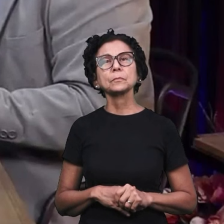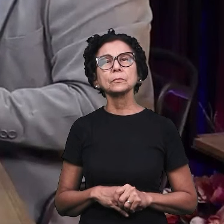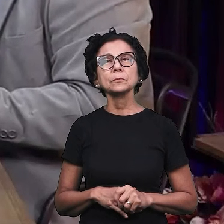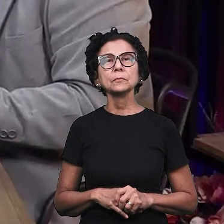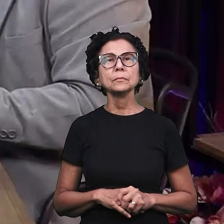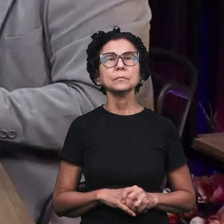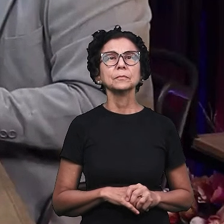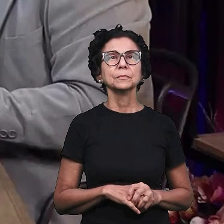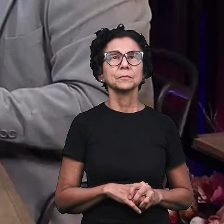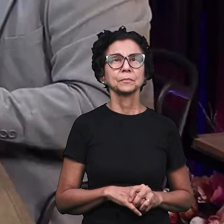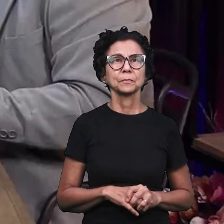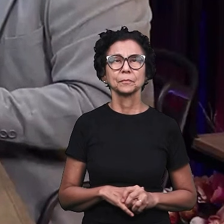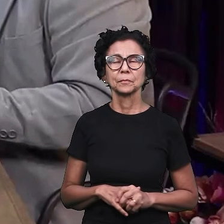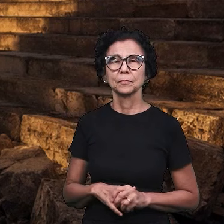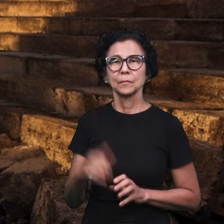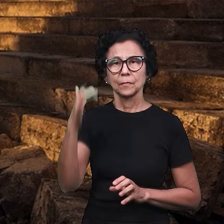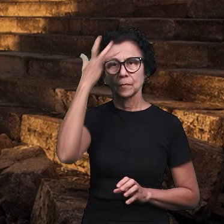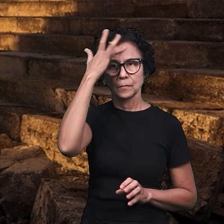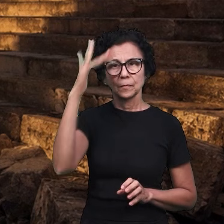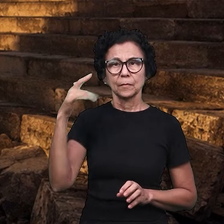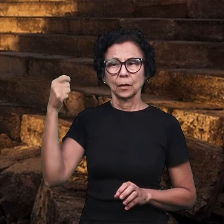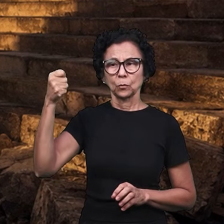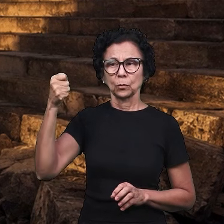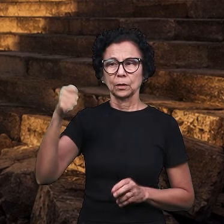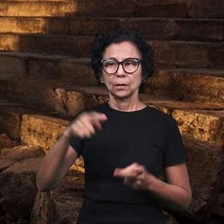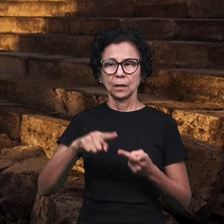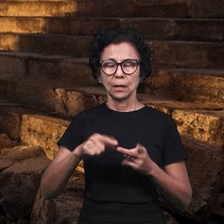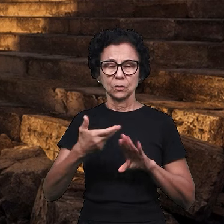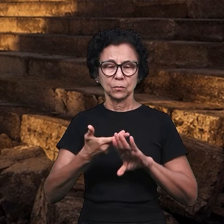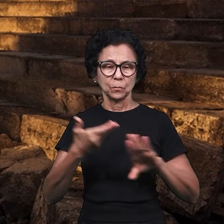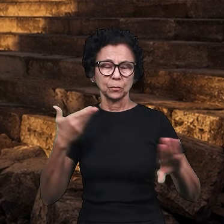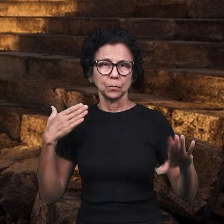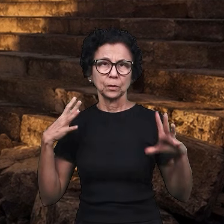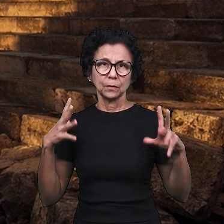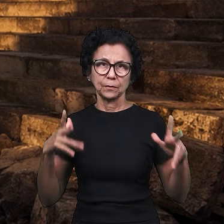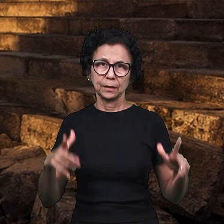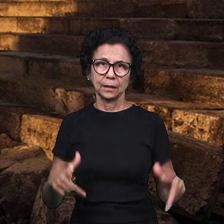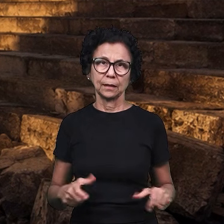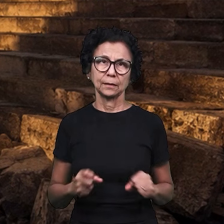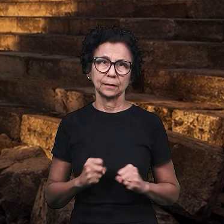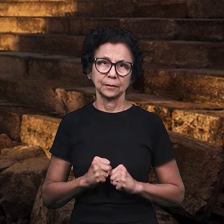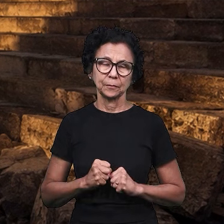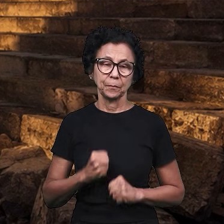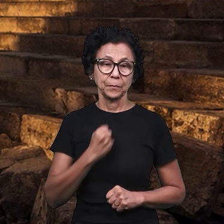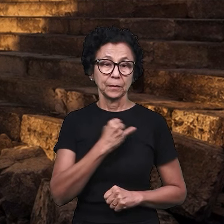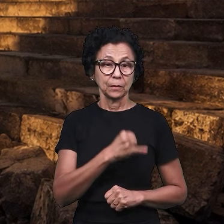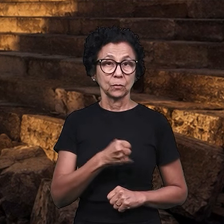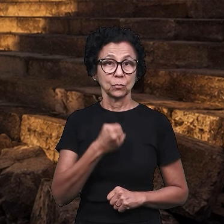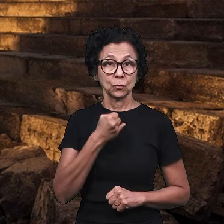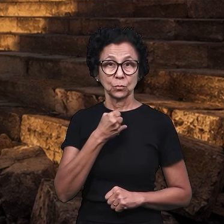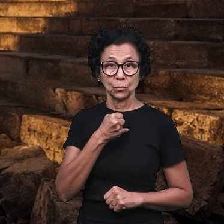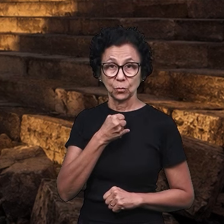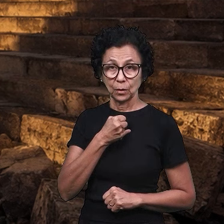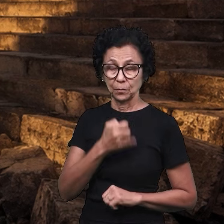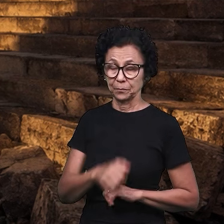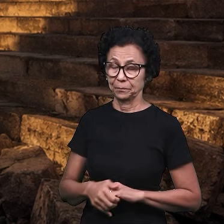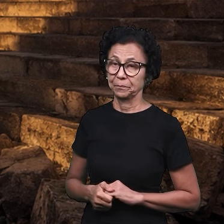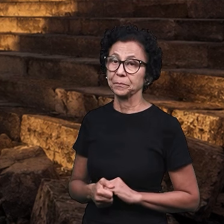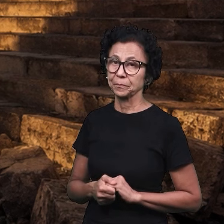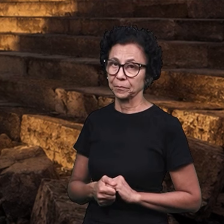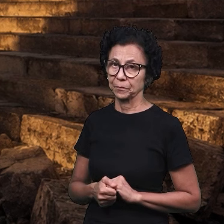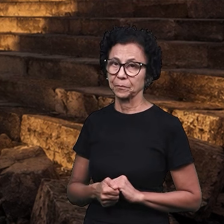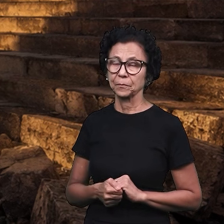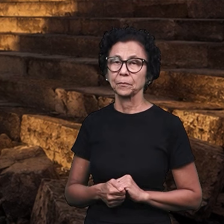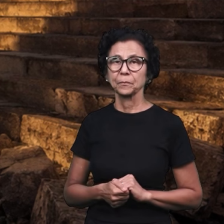diz assim, autoridade e santidade. Jesus, em João 2,17, diz, o zelo da tua casa